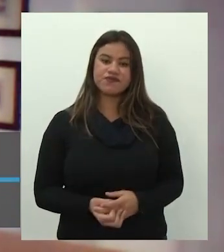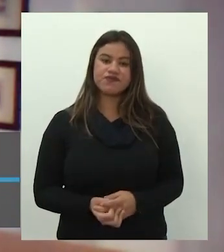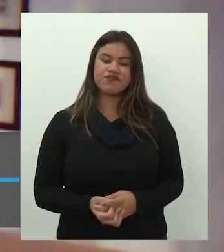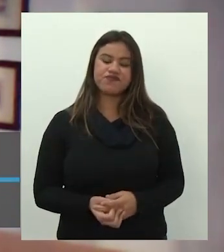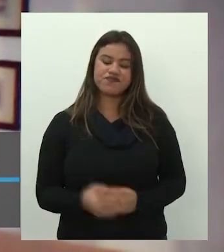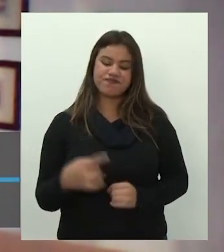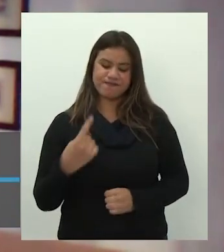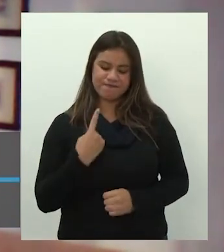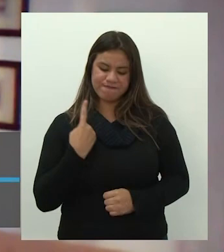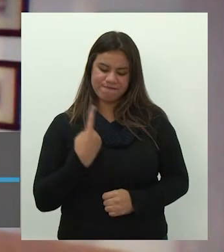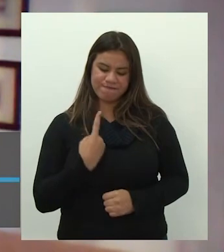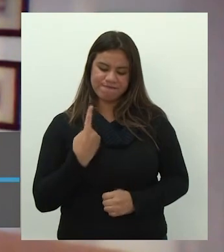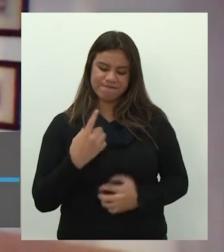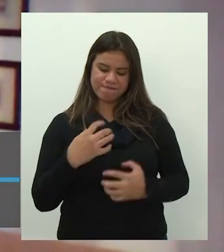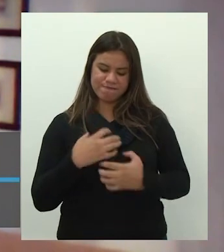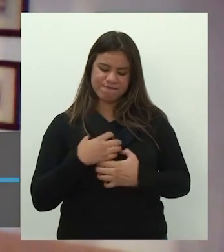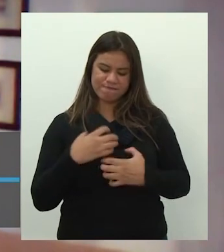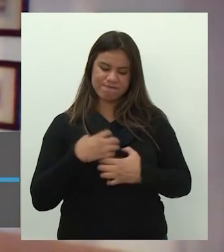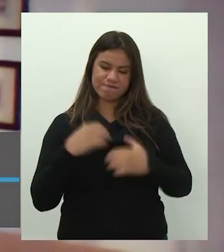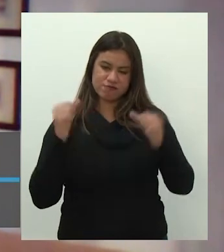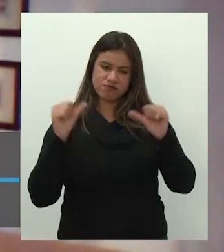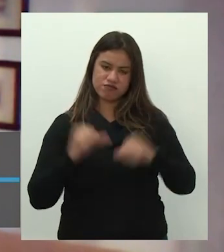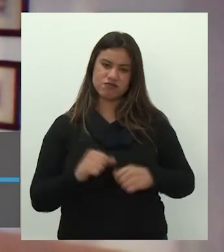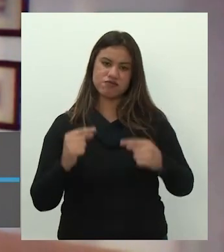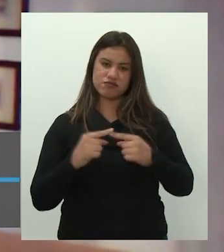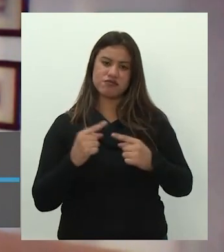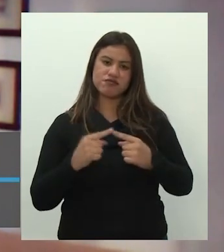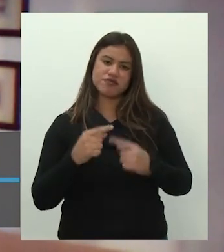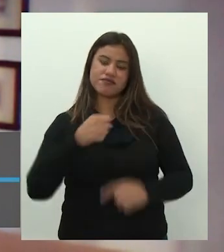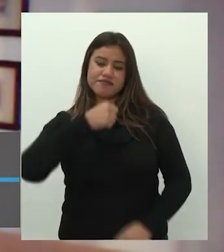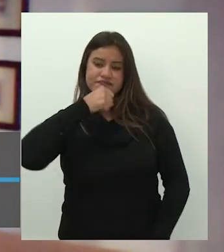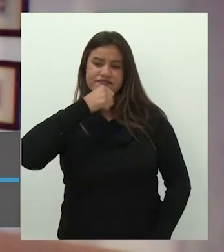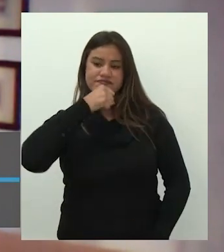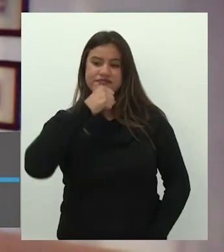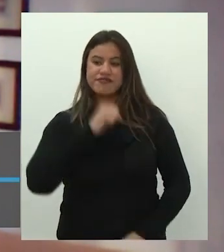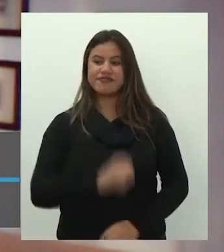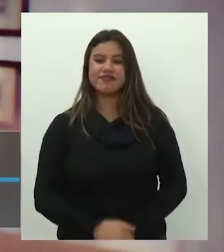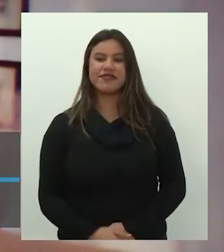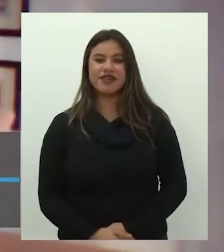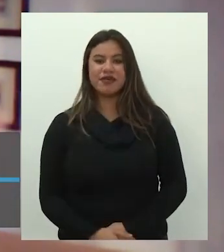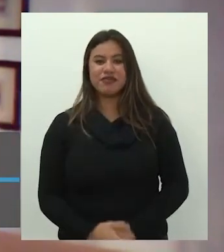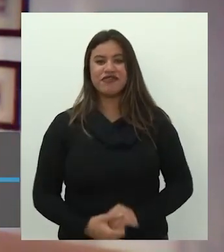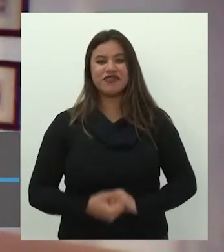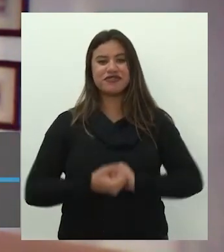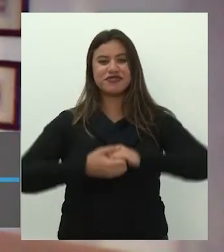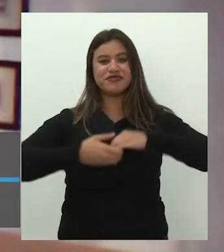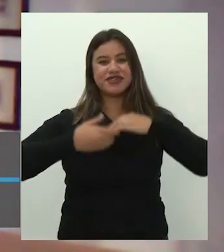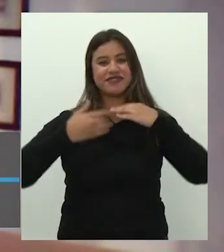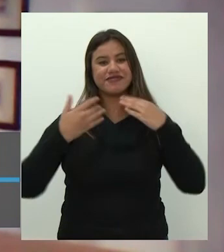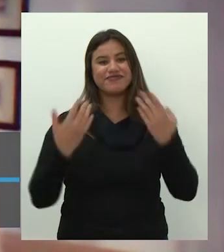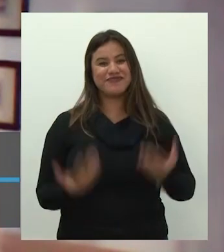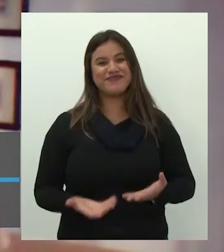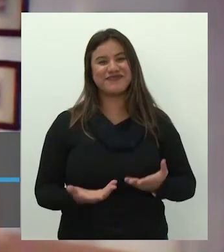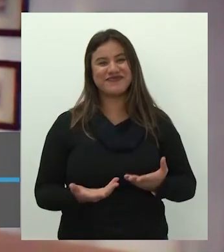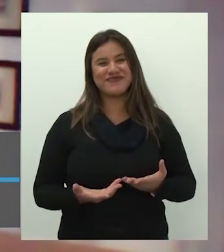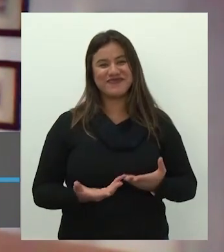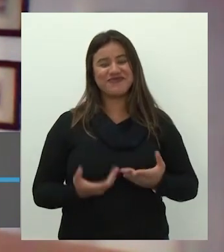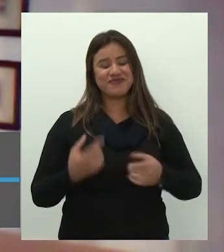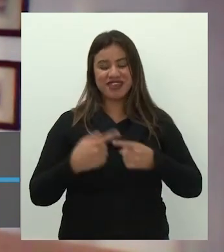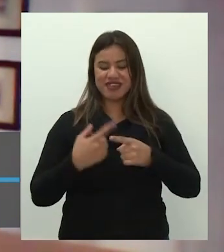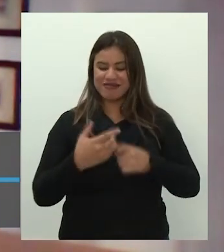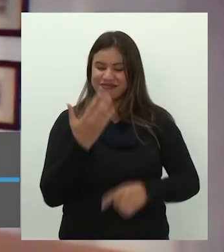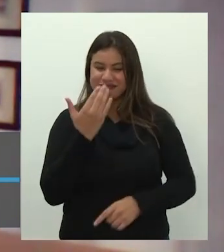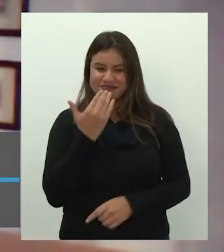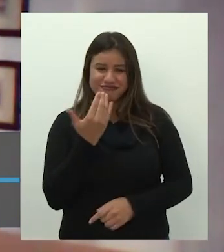solidão é a pior coisa que tem para o idoso, gente. Pior. Porque não dá vontade de se alimentar, não